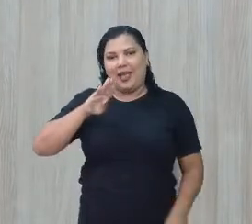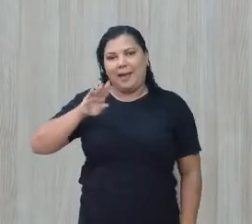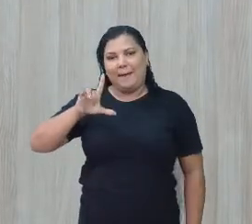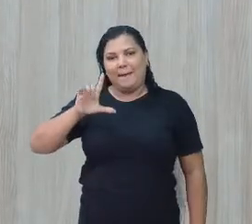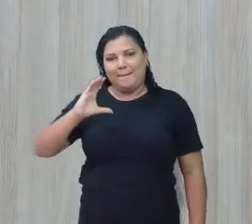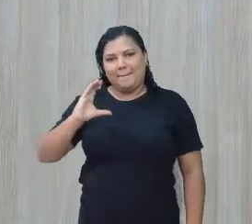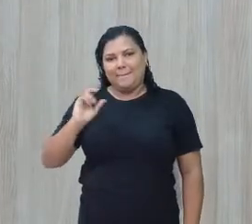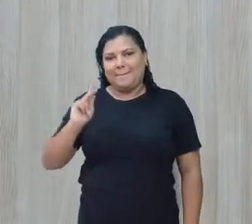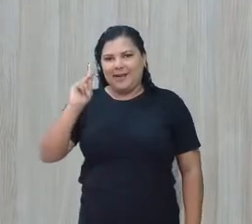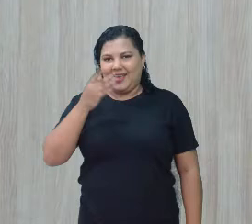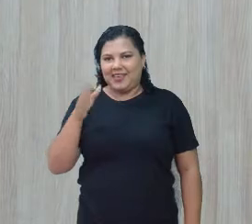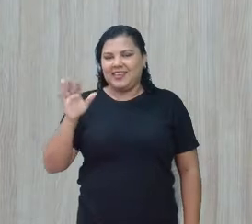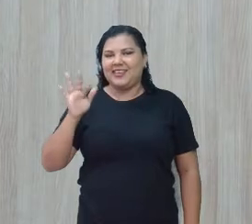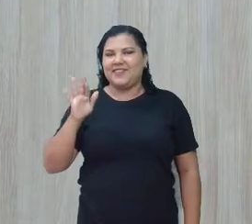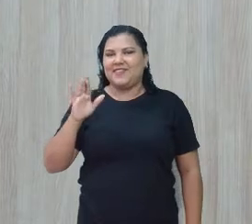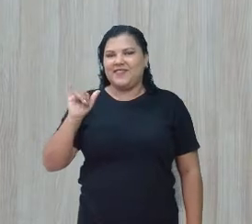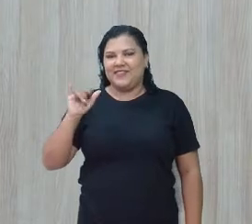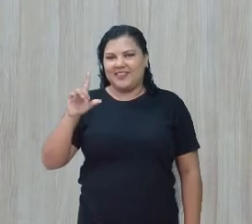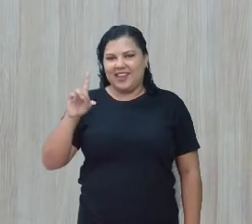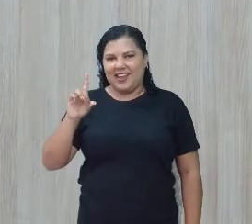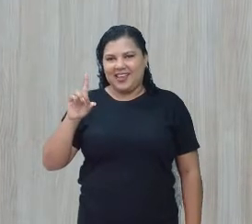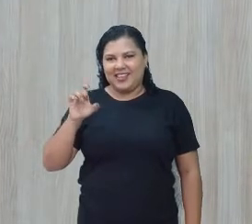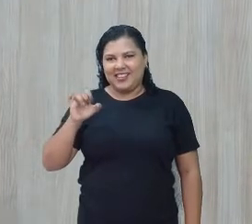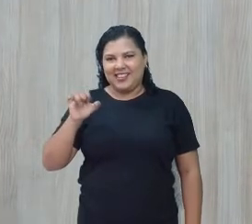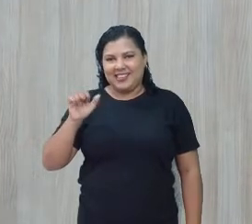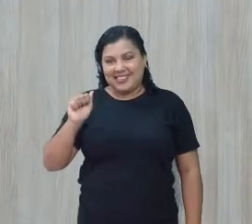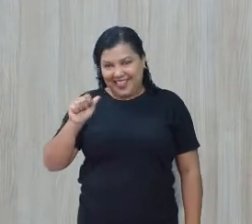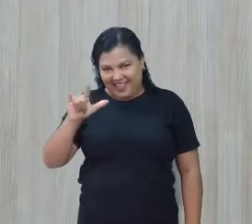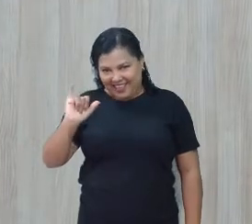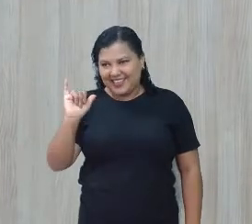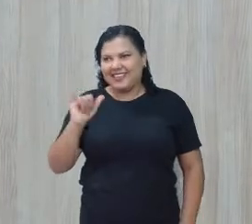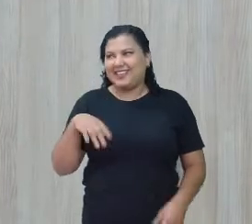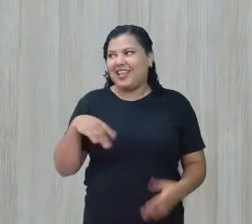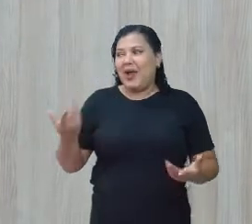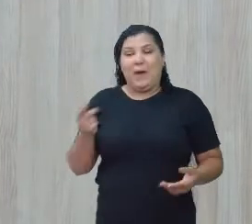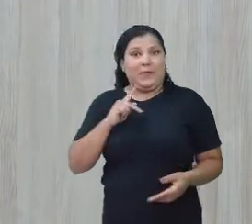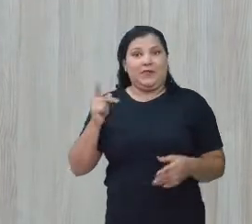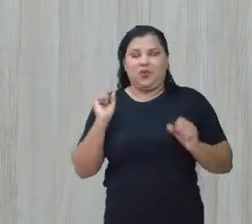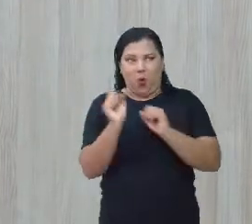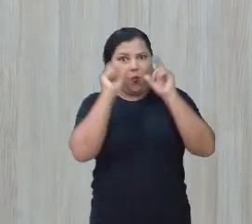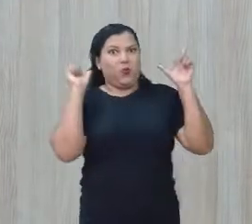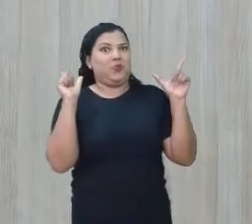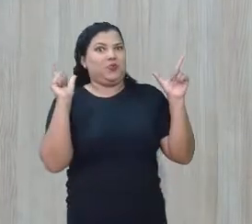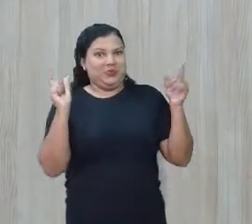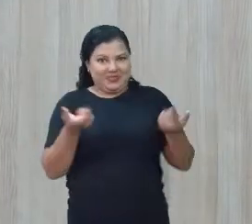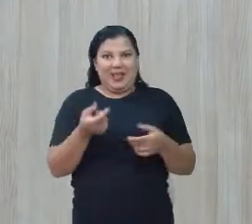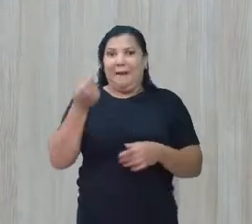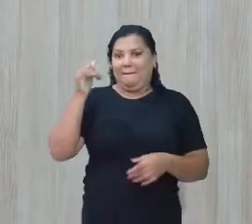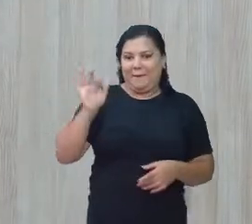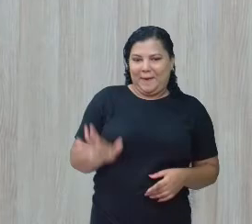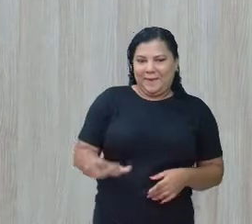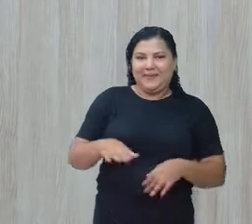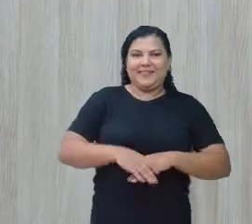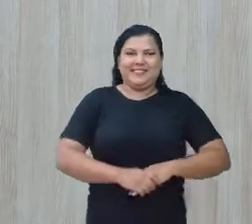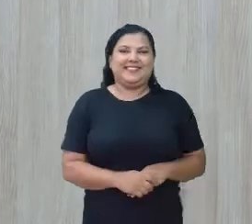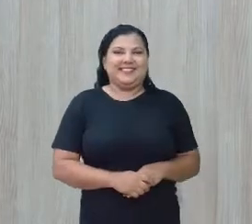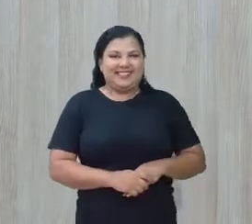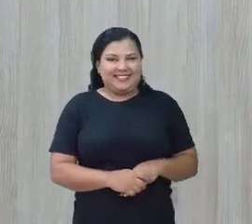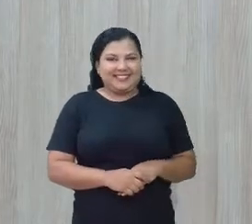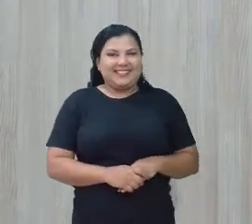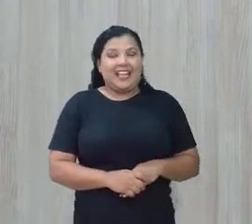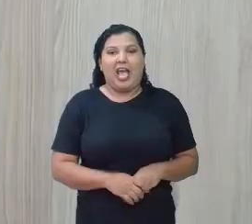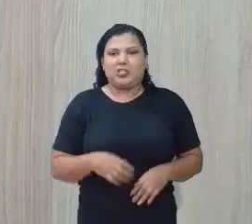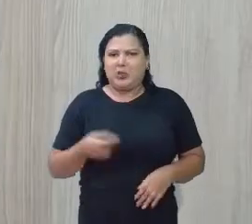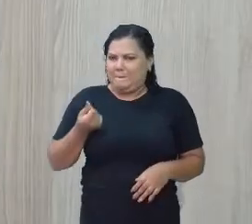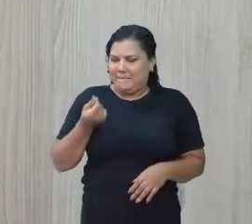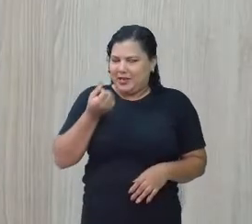Friday a gente vai ter muito dessa ideia de porcentagem, né? Olha, gente, o professor Pedro já... Black Friday já ficou ali. Só preço